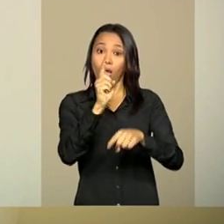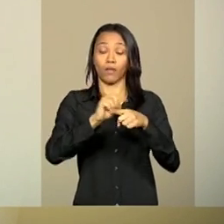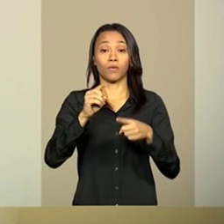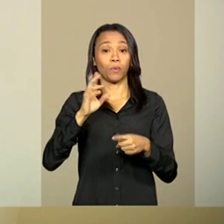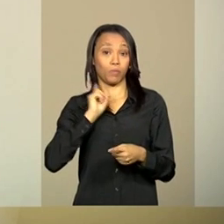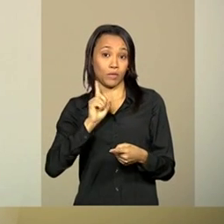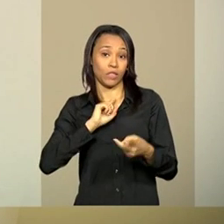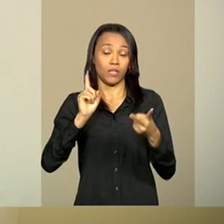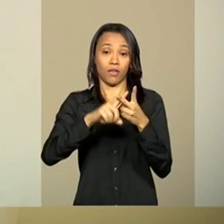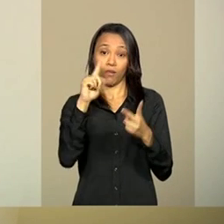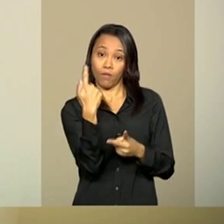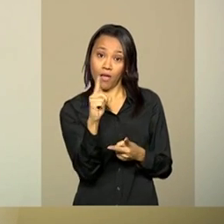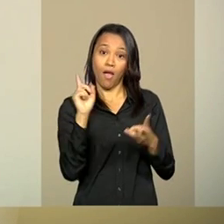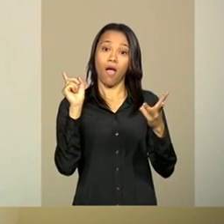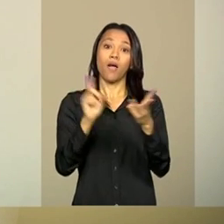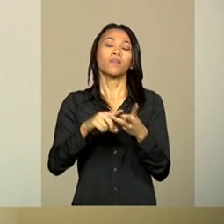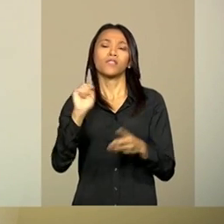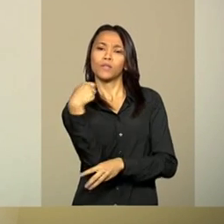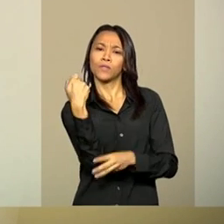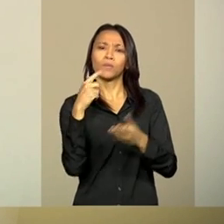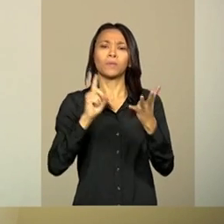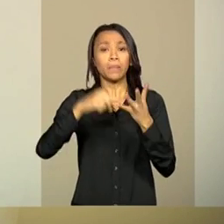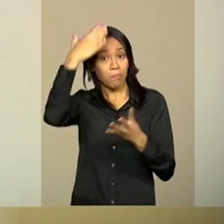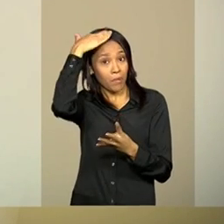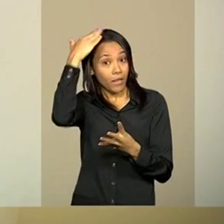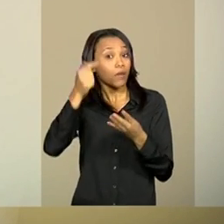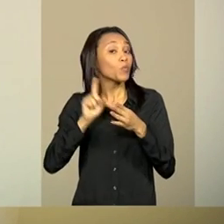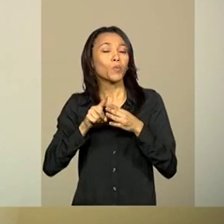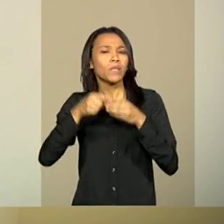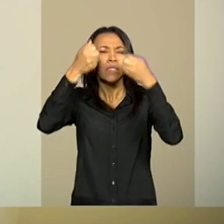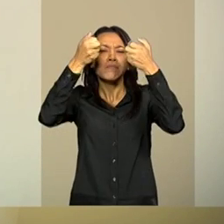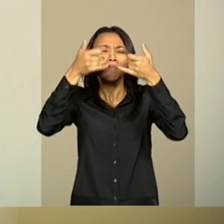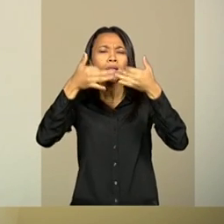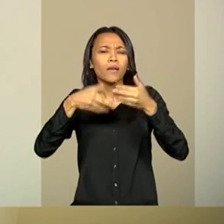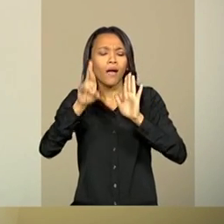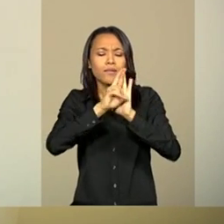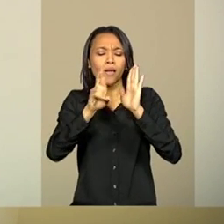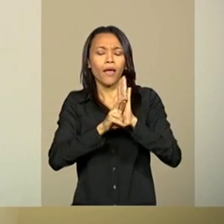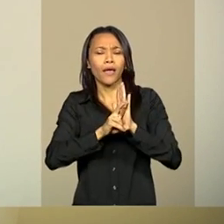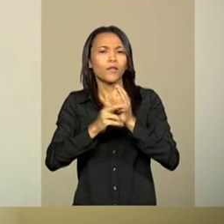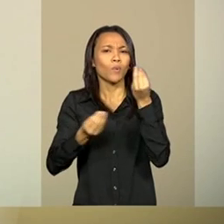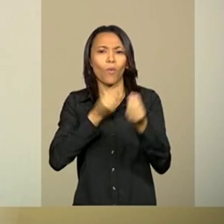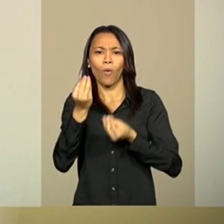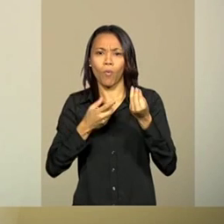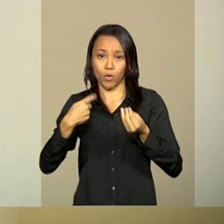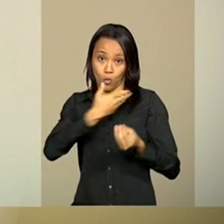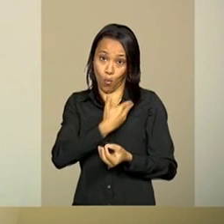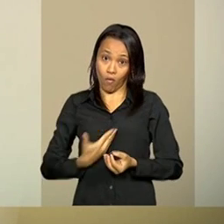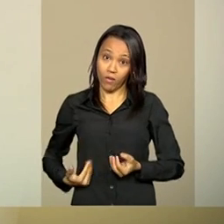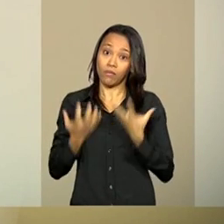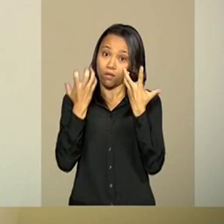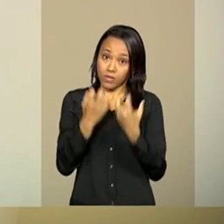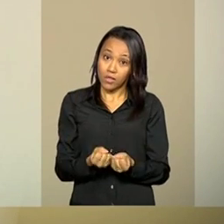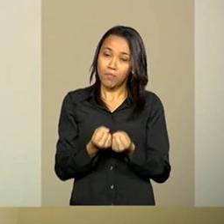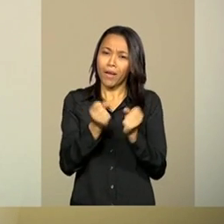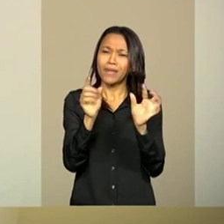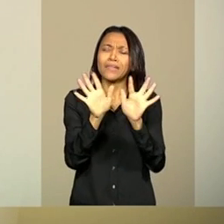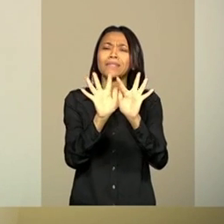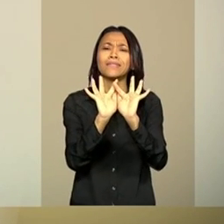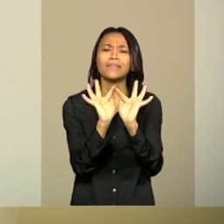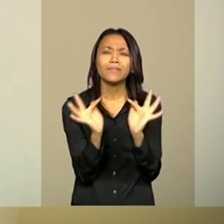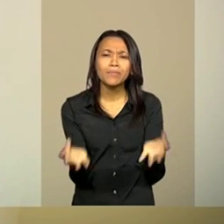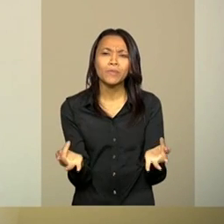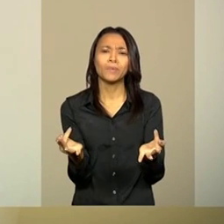goiás rio grande do sul e paraná explicando as diretrizes que estamos adotando para simplificar a abertura